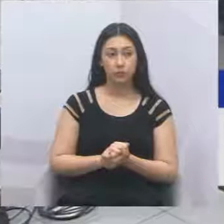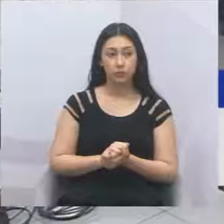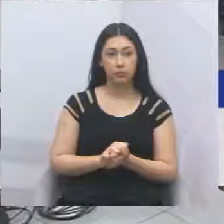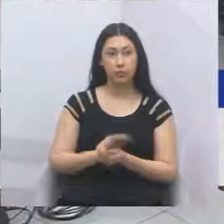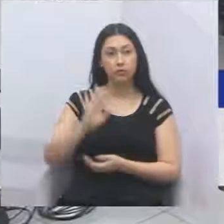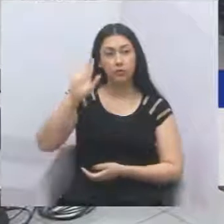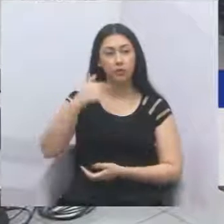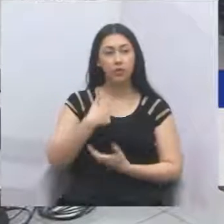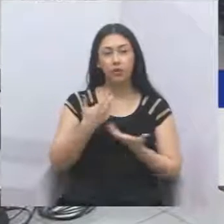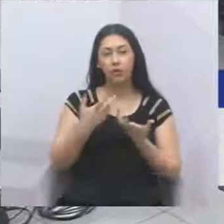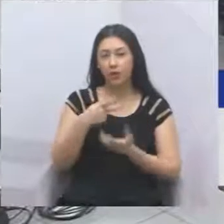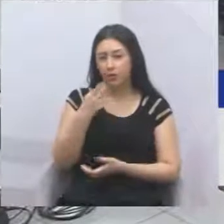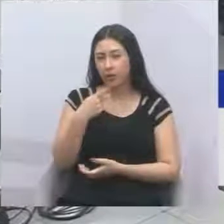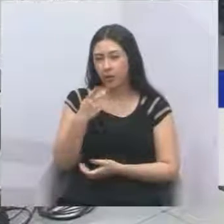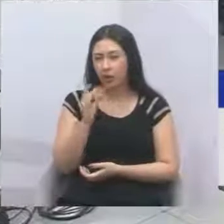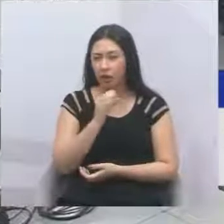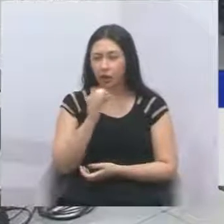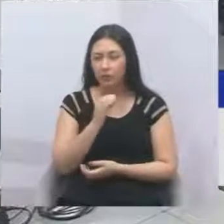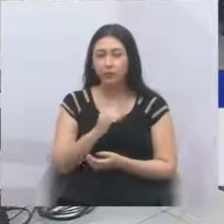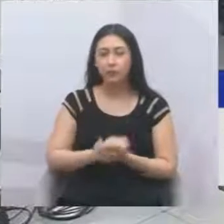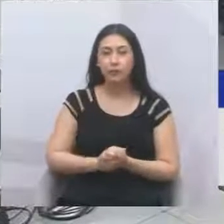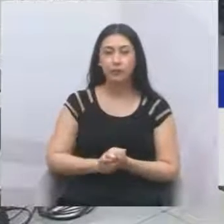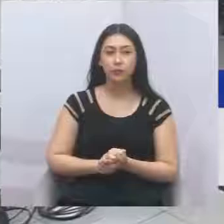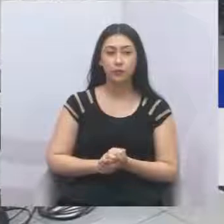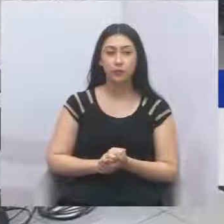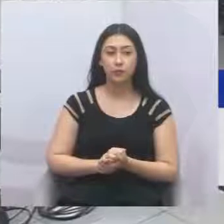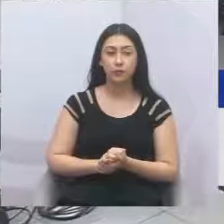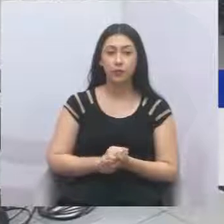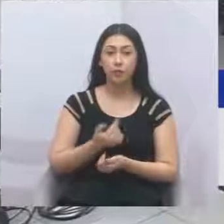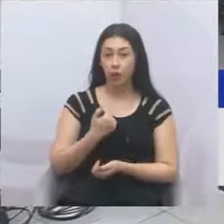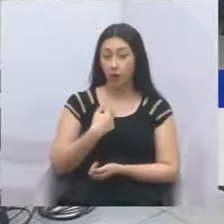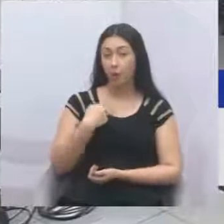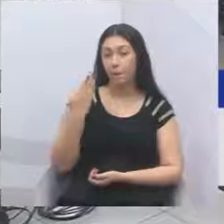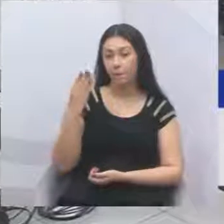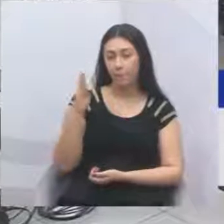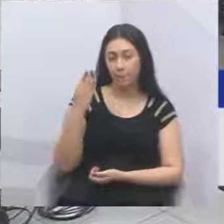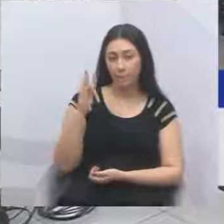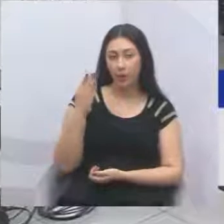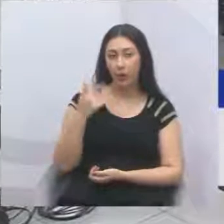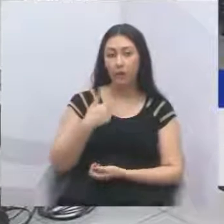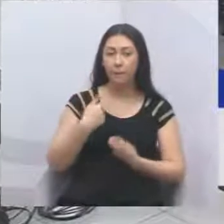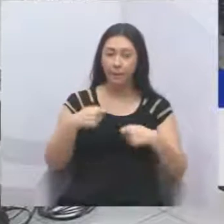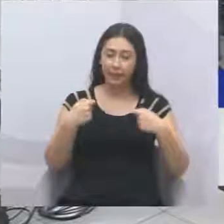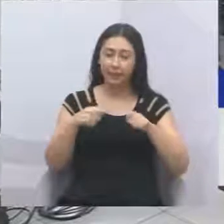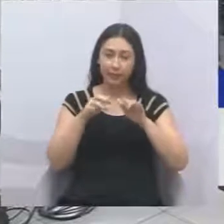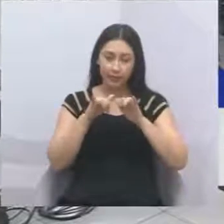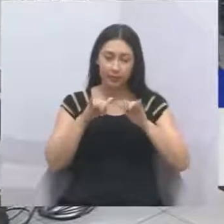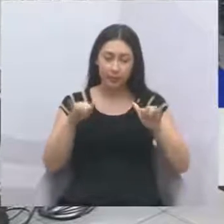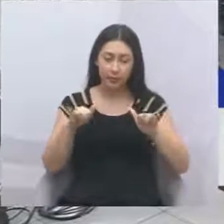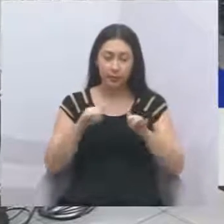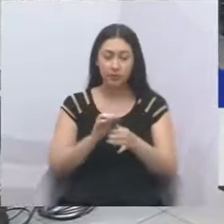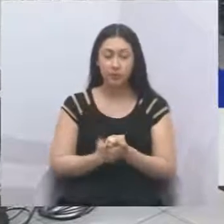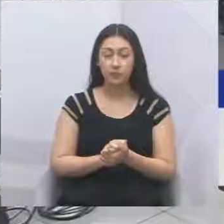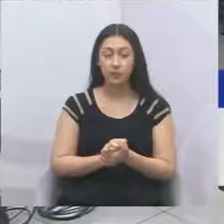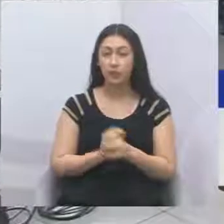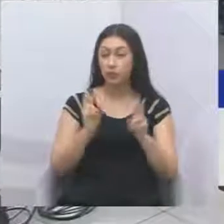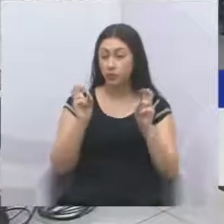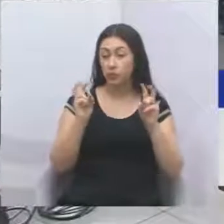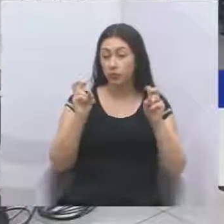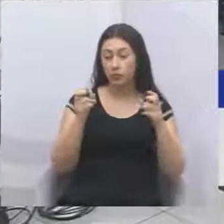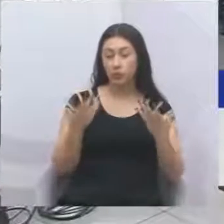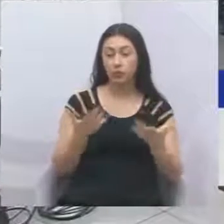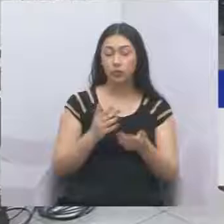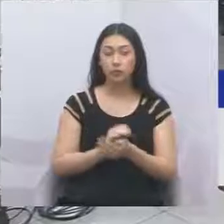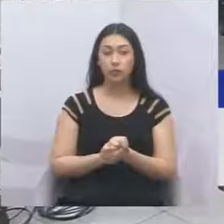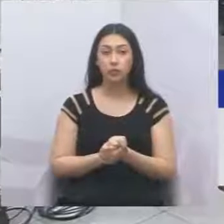Senhor presidente, eu gostaria de fazer um comentário. Como bióloga, né, eu não poderia deixar de fazer um comentário aqui a respeito desse